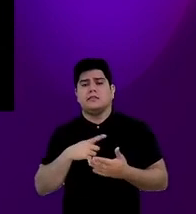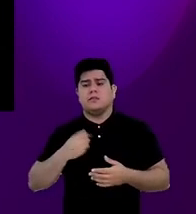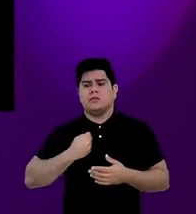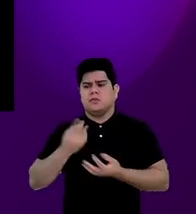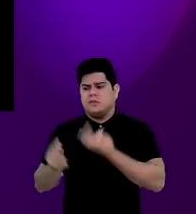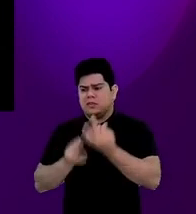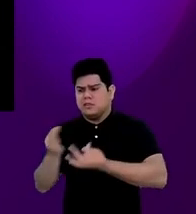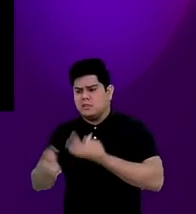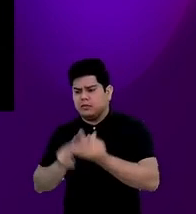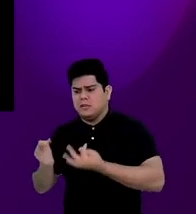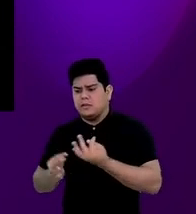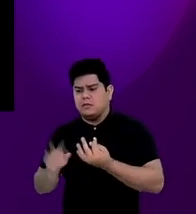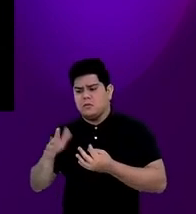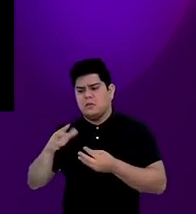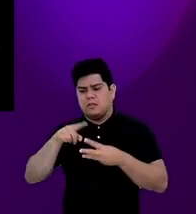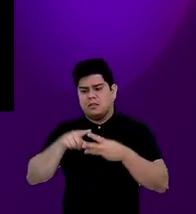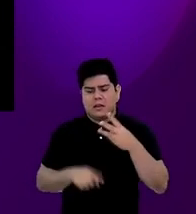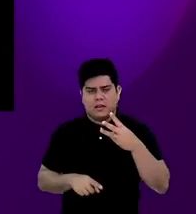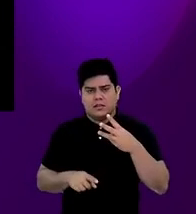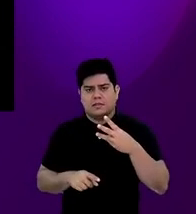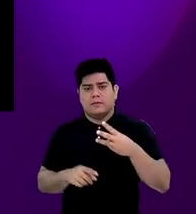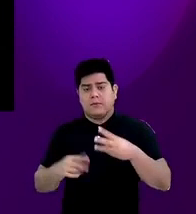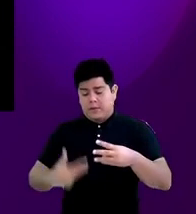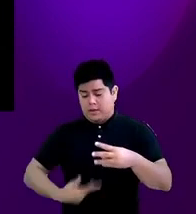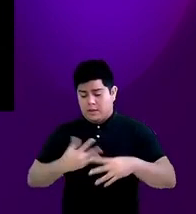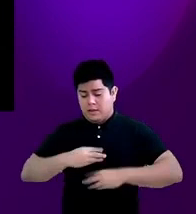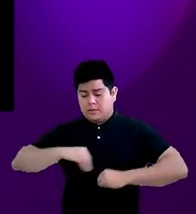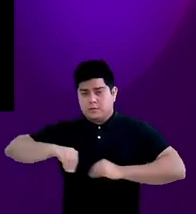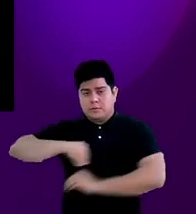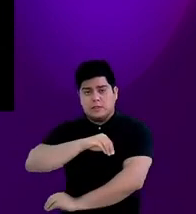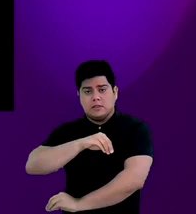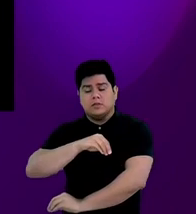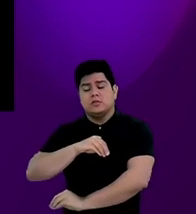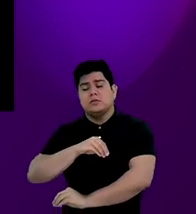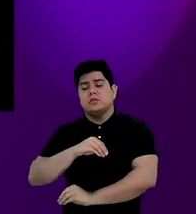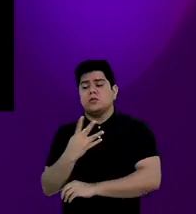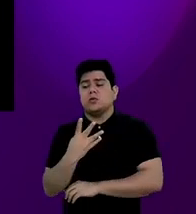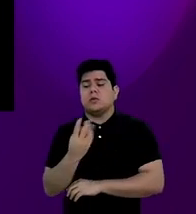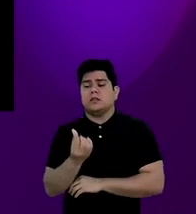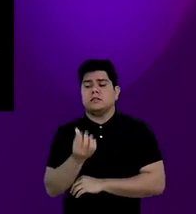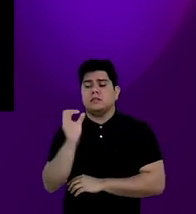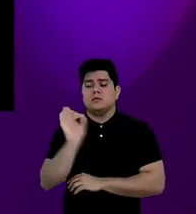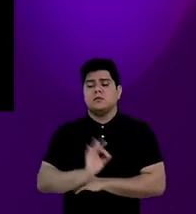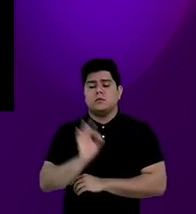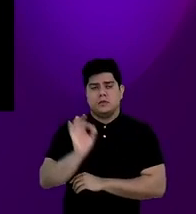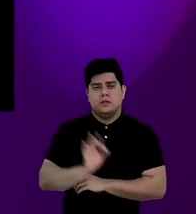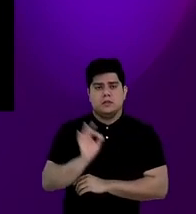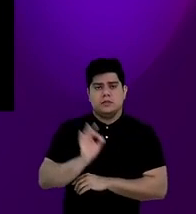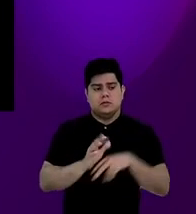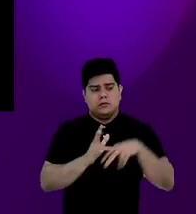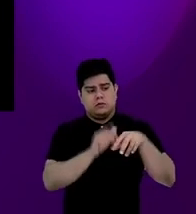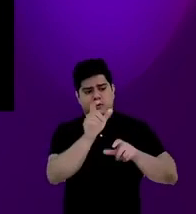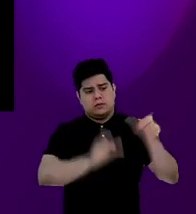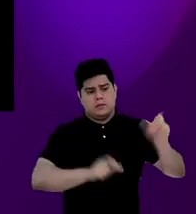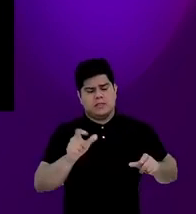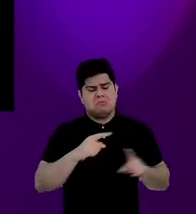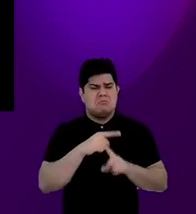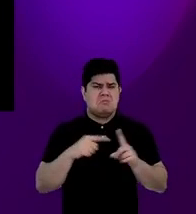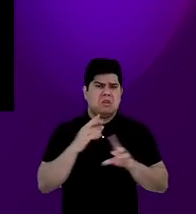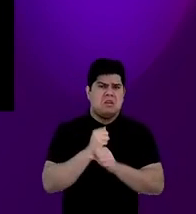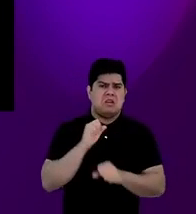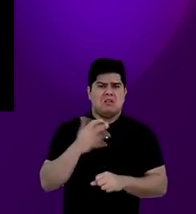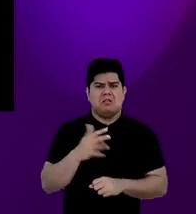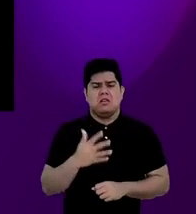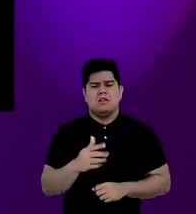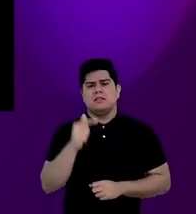tratamentos prévios era de 3, transplante halogênico foi em 46% dos pacientes, e a média de blasto circulante